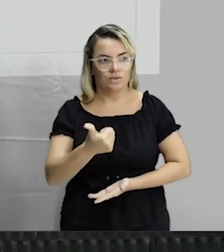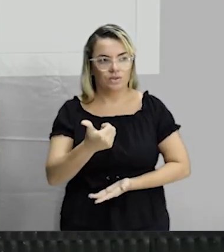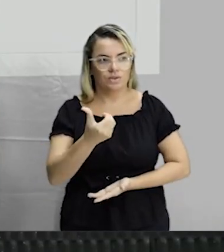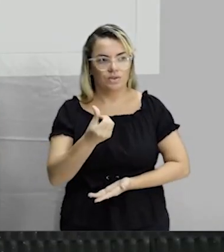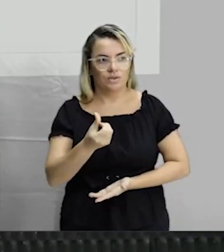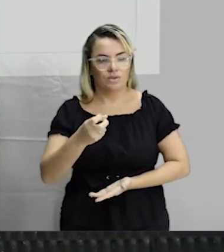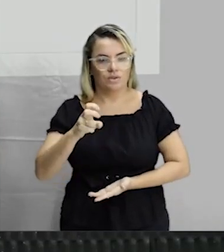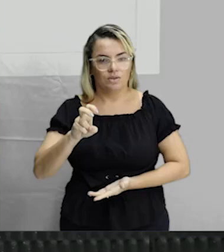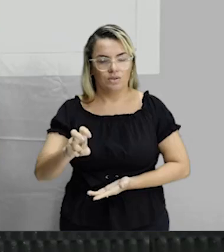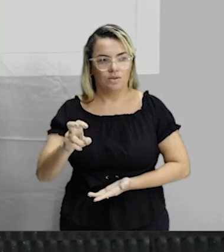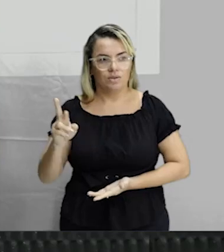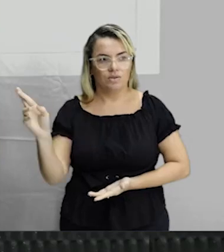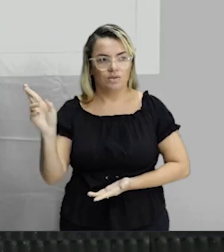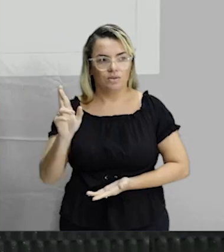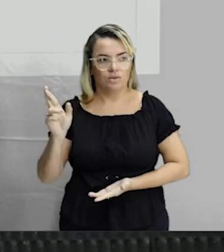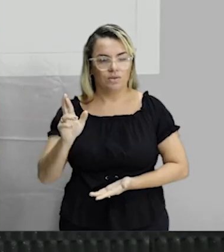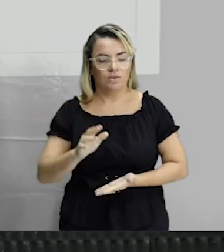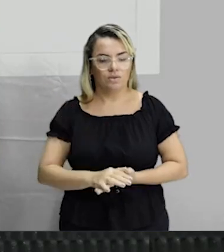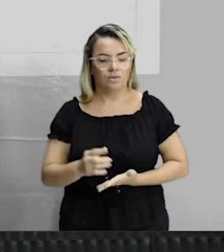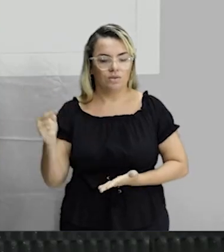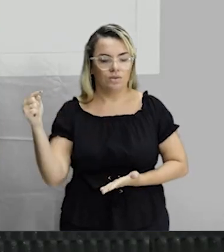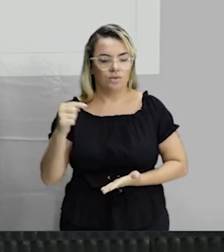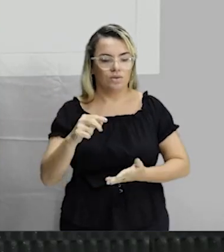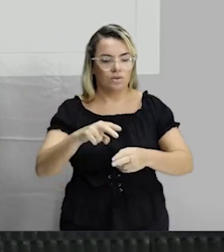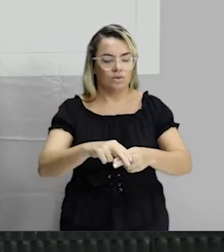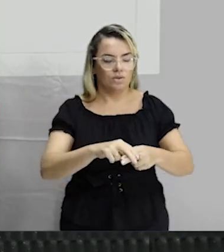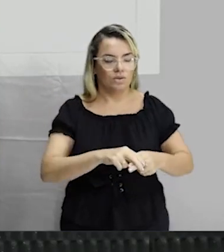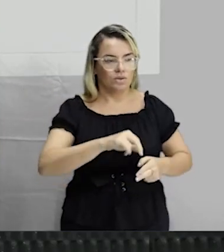ó, é igual a R$ 165,00.